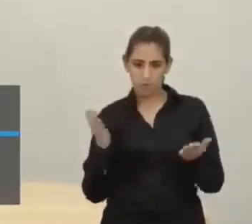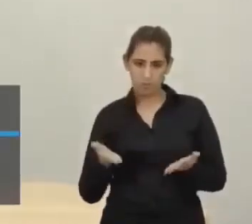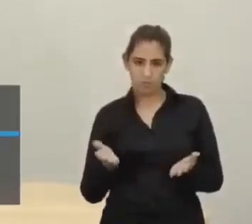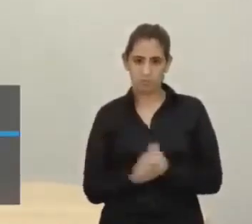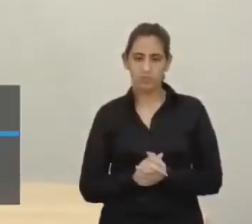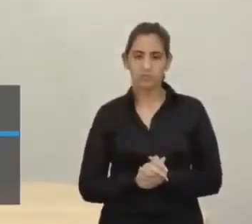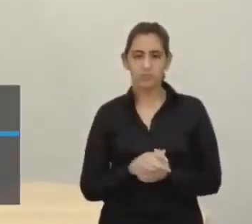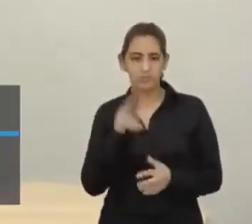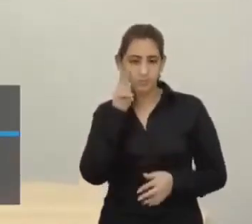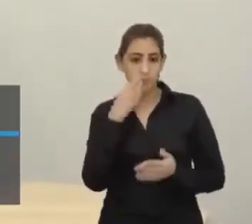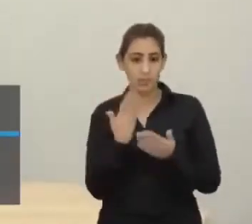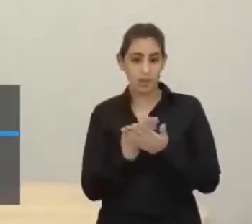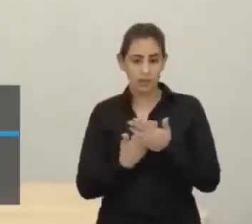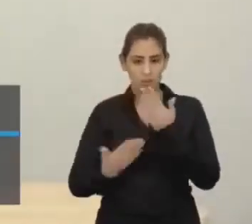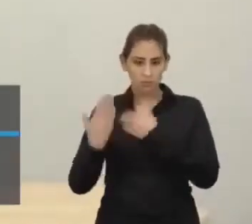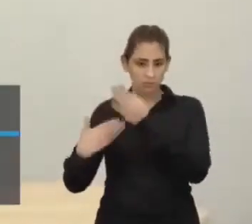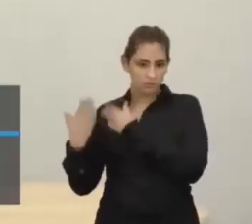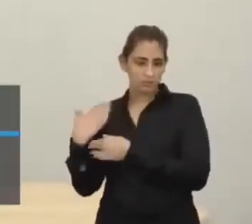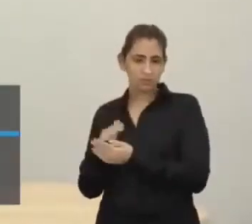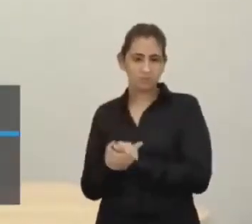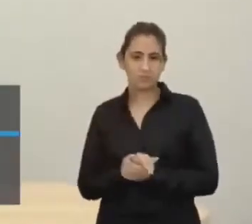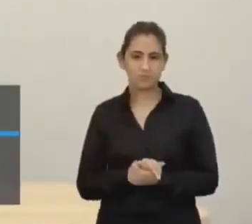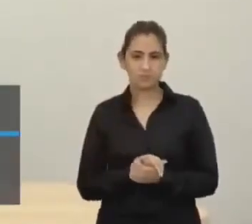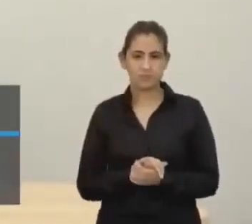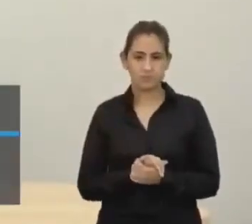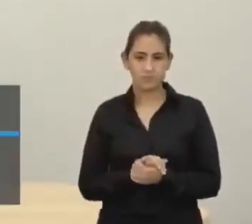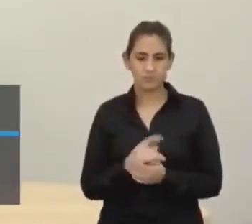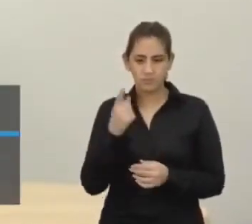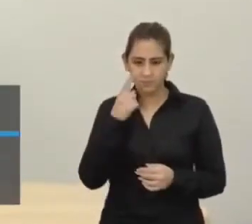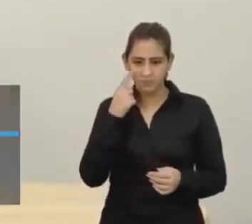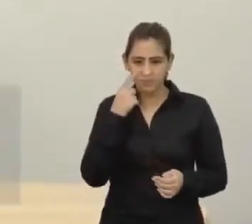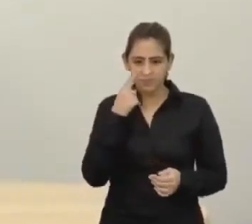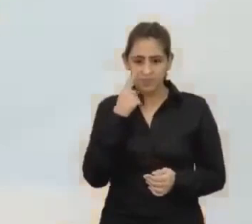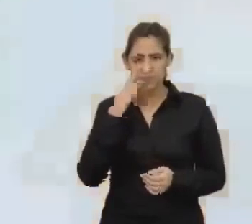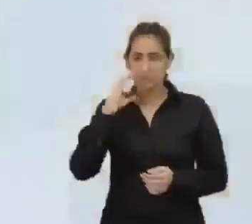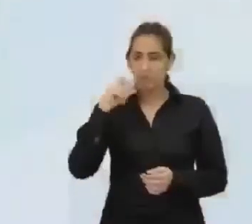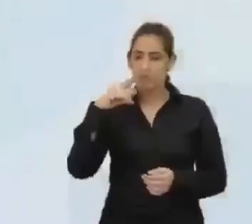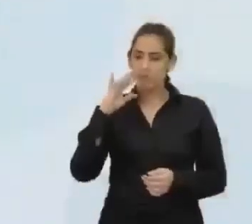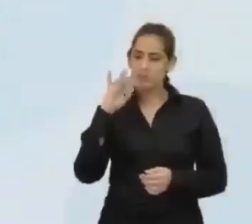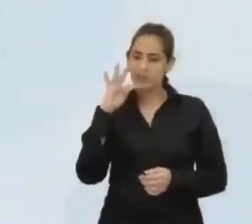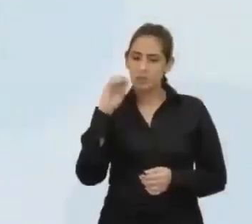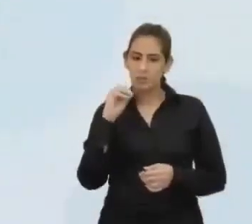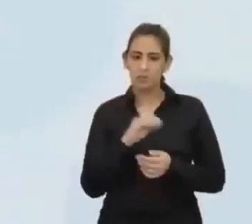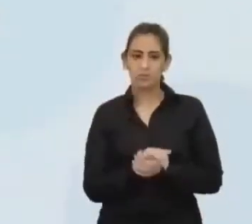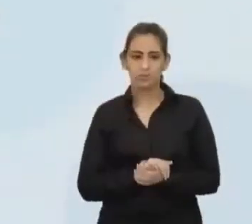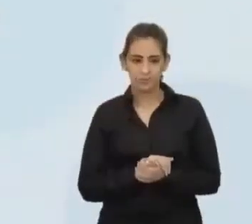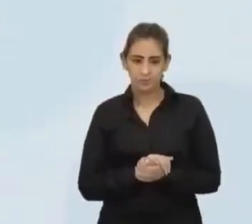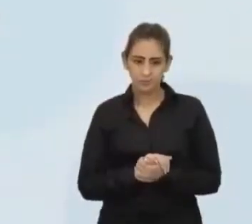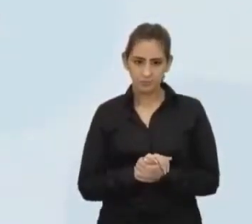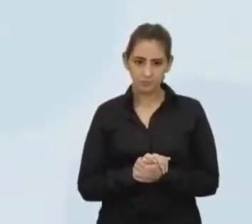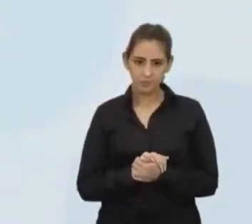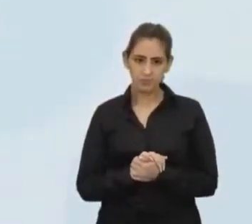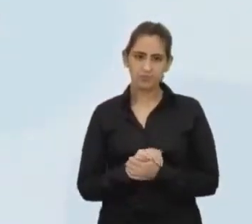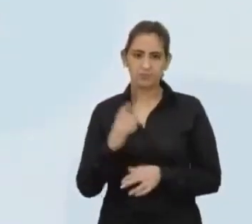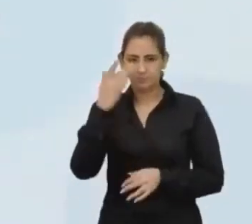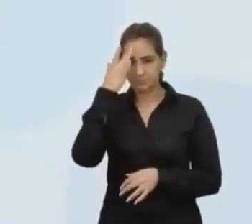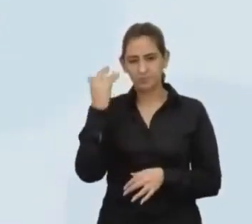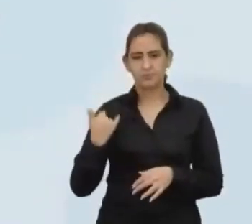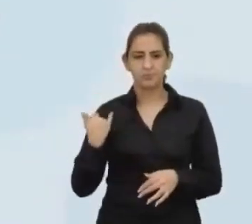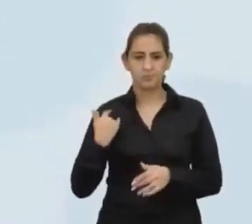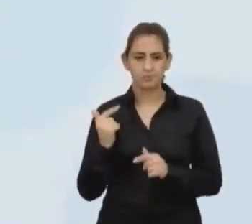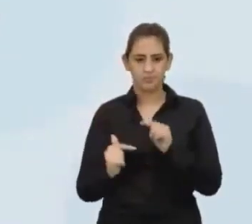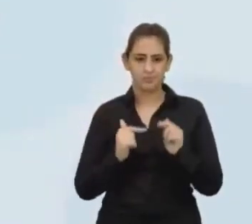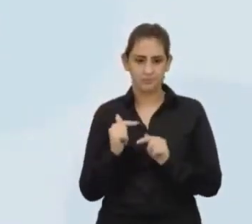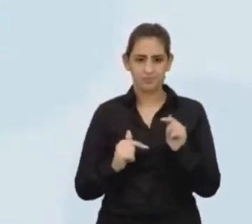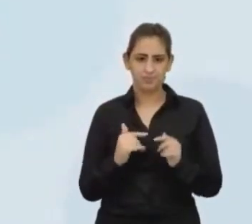na aula anterior Bom vamos lá vamos ver lá conceitos e definições para trabalhar então